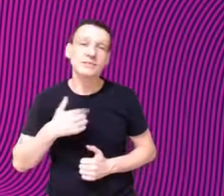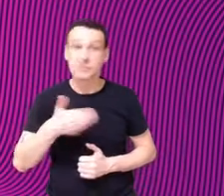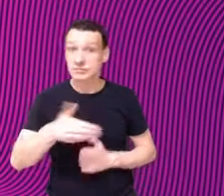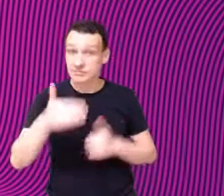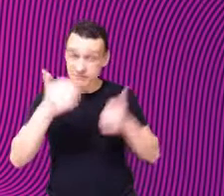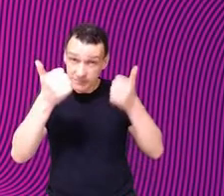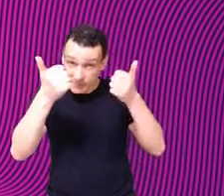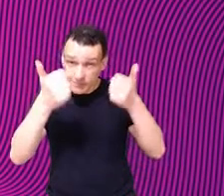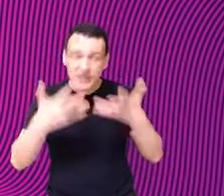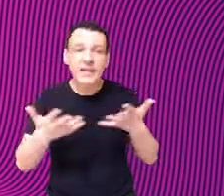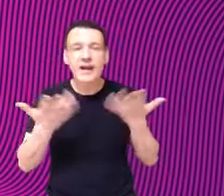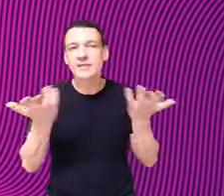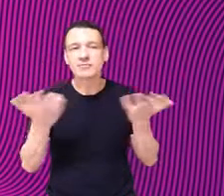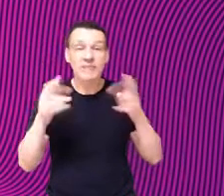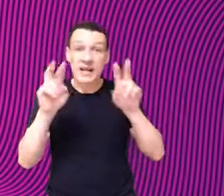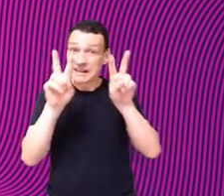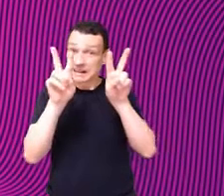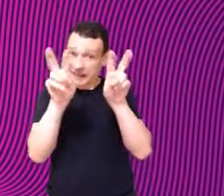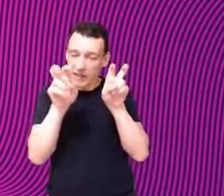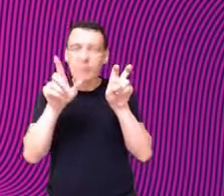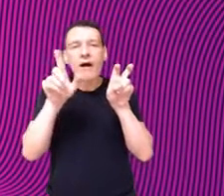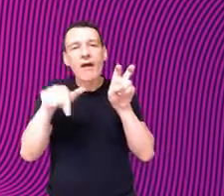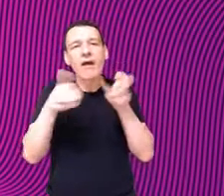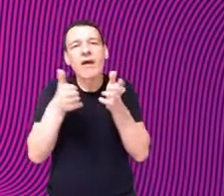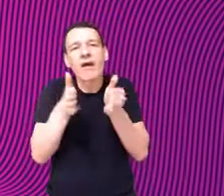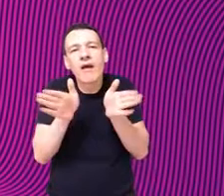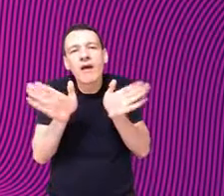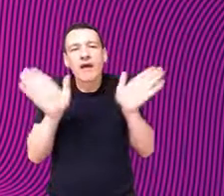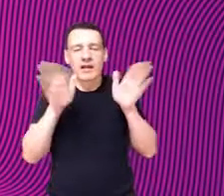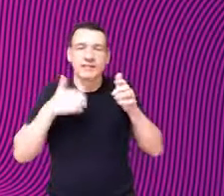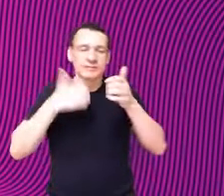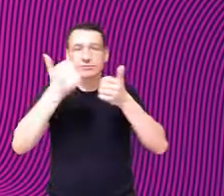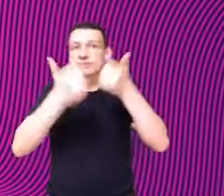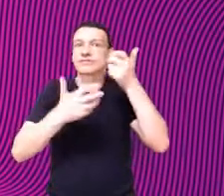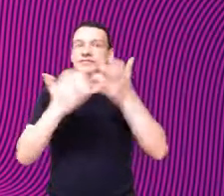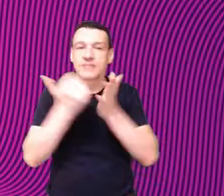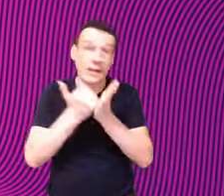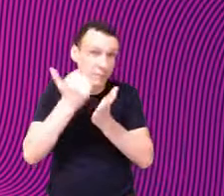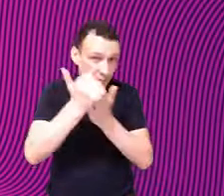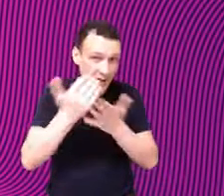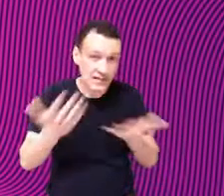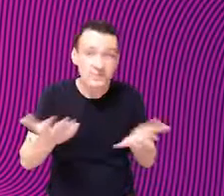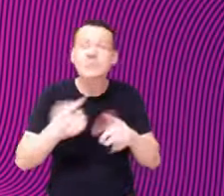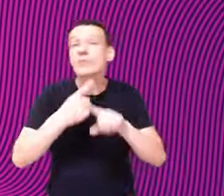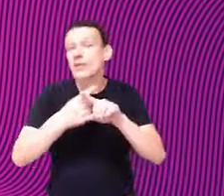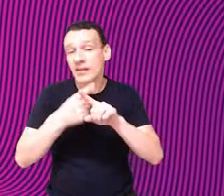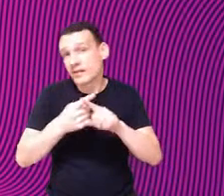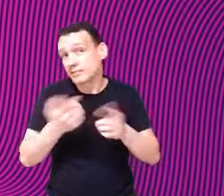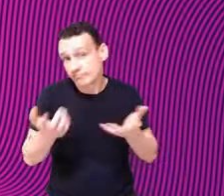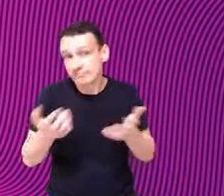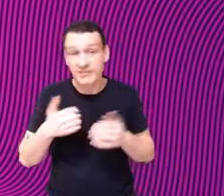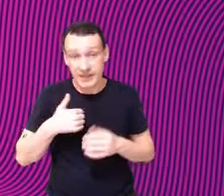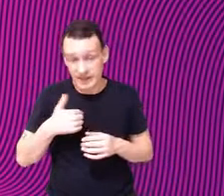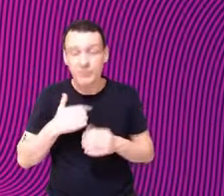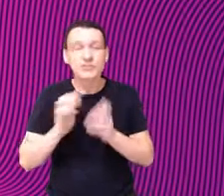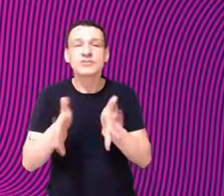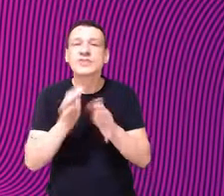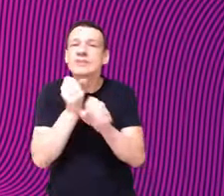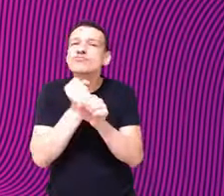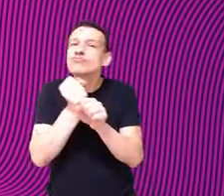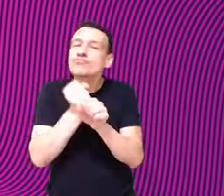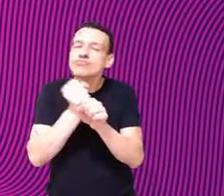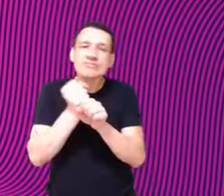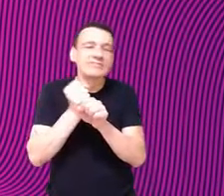do tema, né, tentando aproveitar da oportunidade que eu tive ao longo dos últimos anos, né, de participar